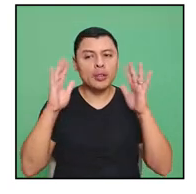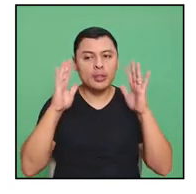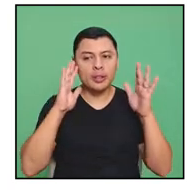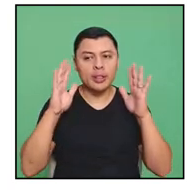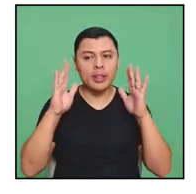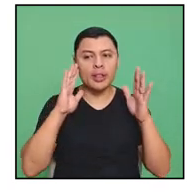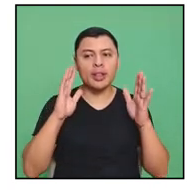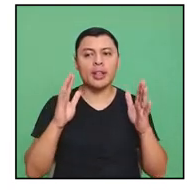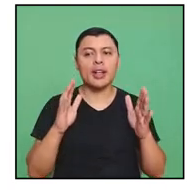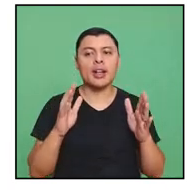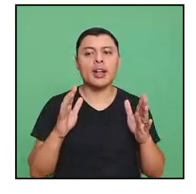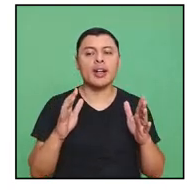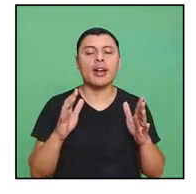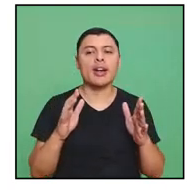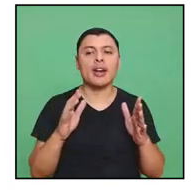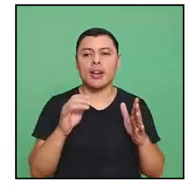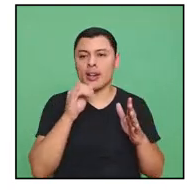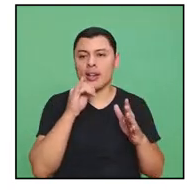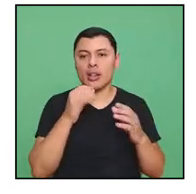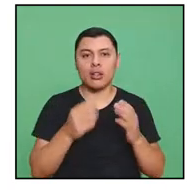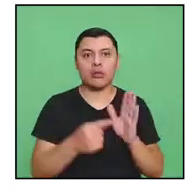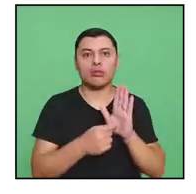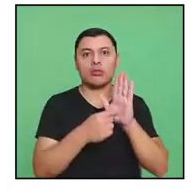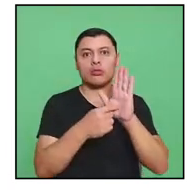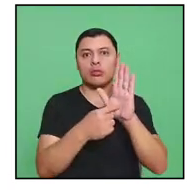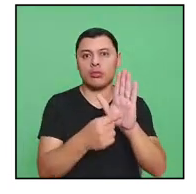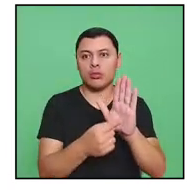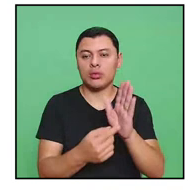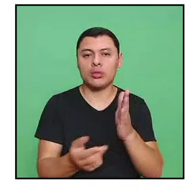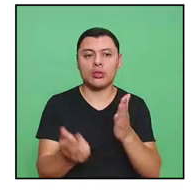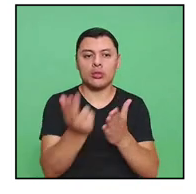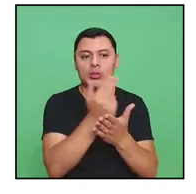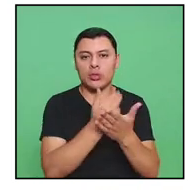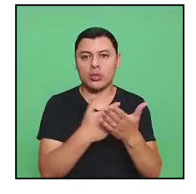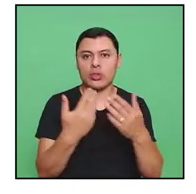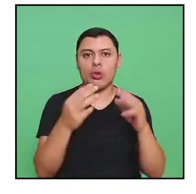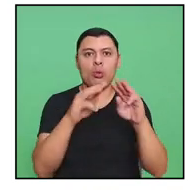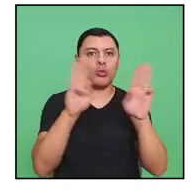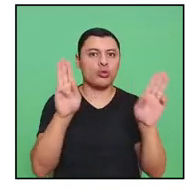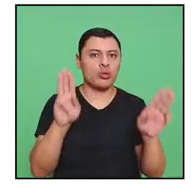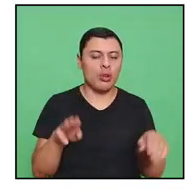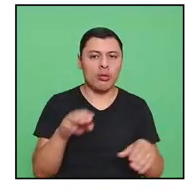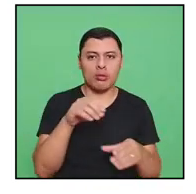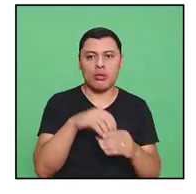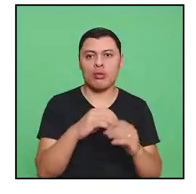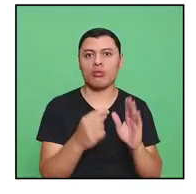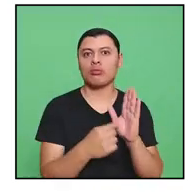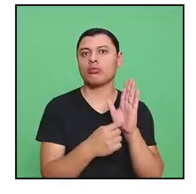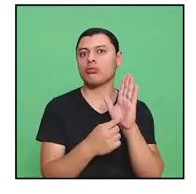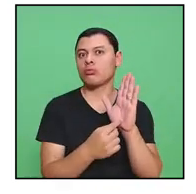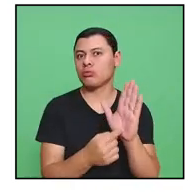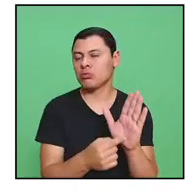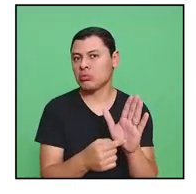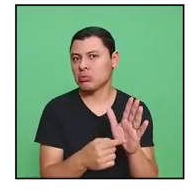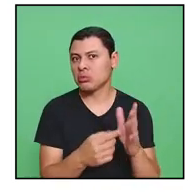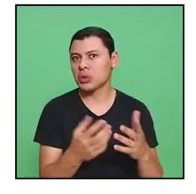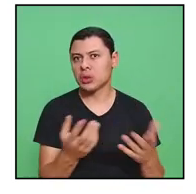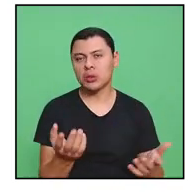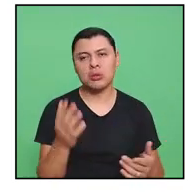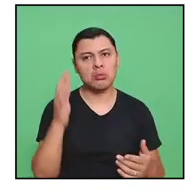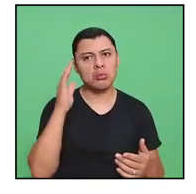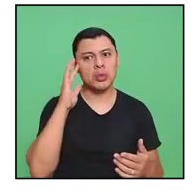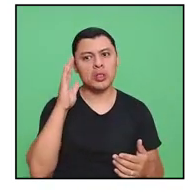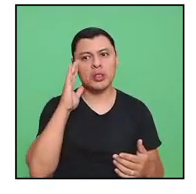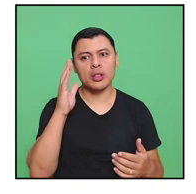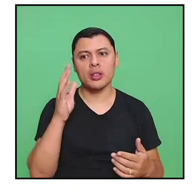uma efetivação expográfica ou física de uma exposição, por exemplo, desse trabalho. Né? Se pensa, tipo, talvez você. O